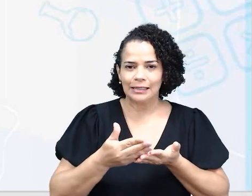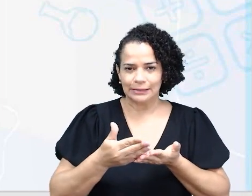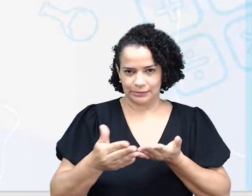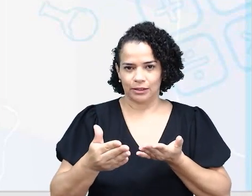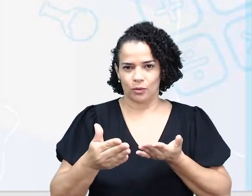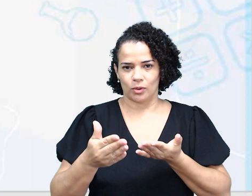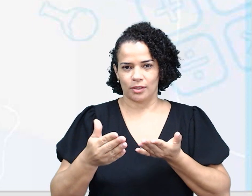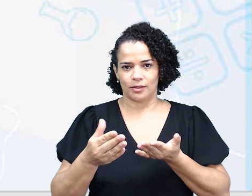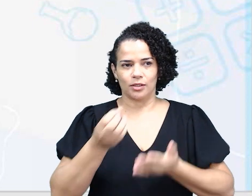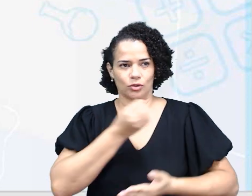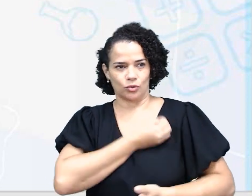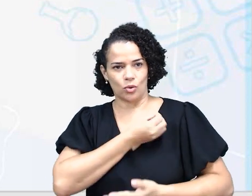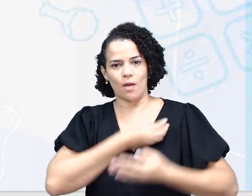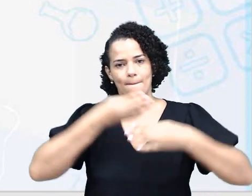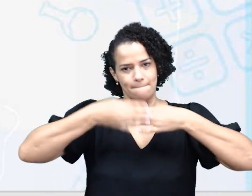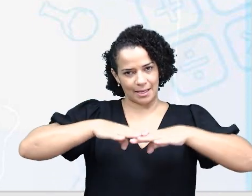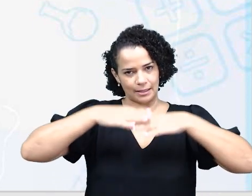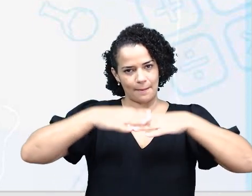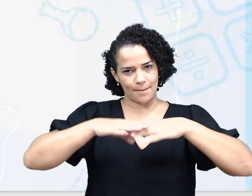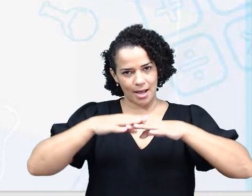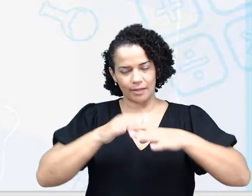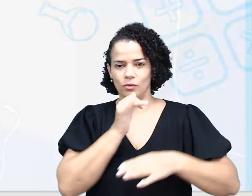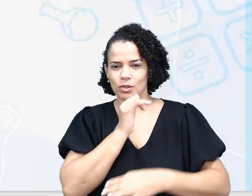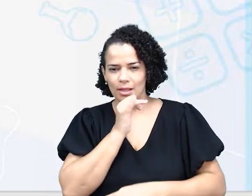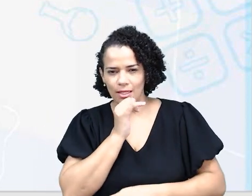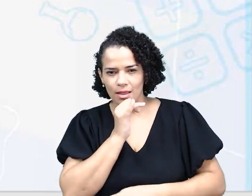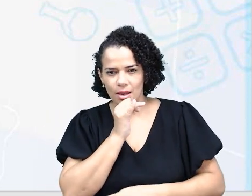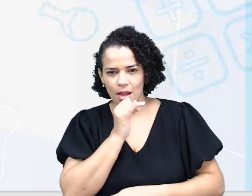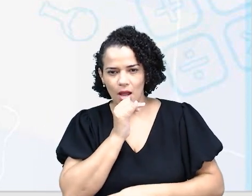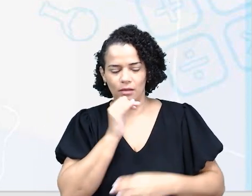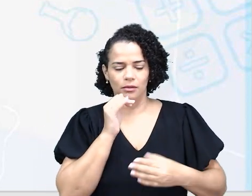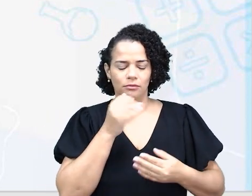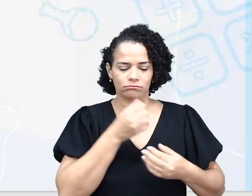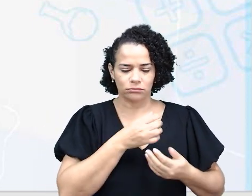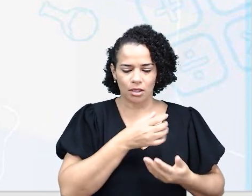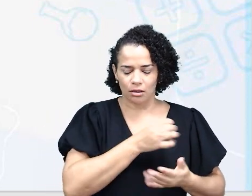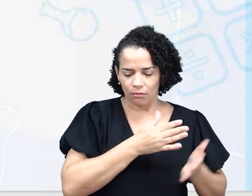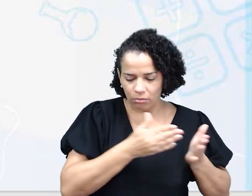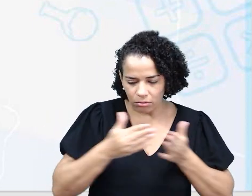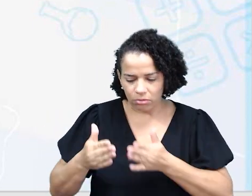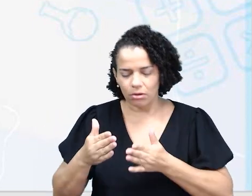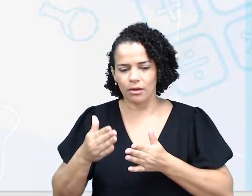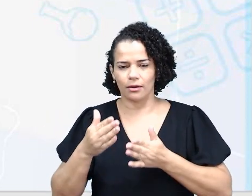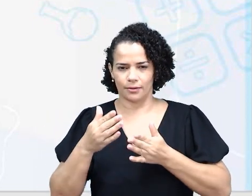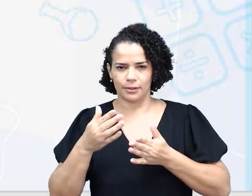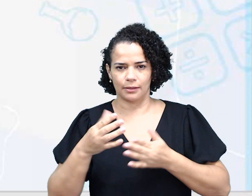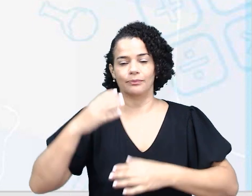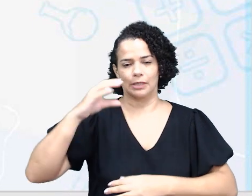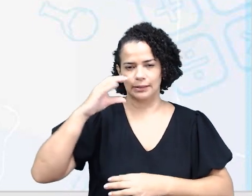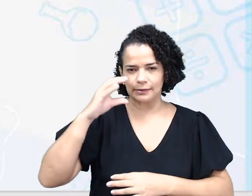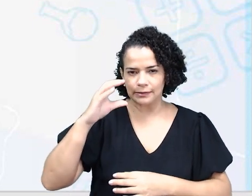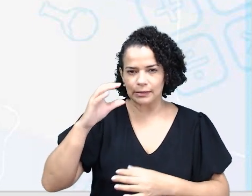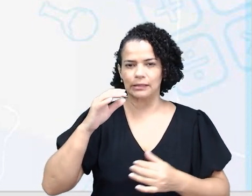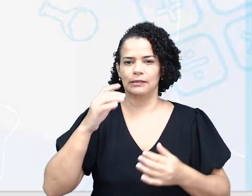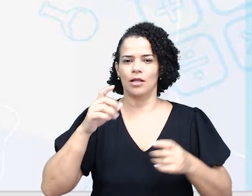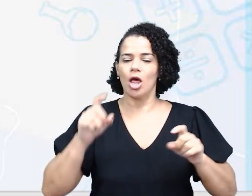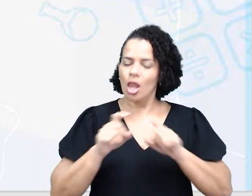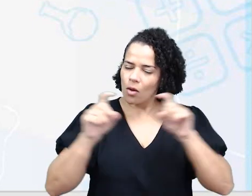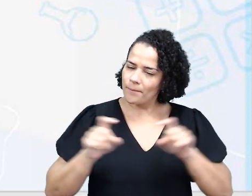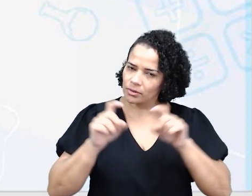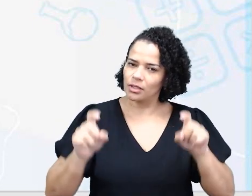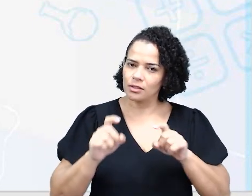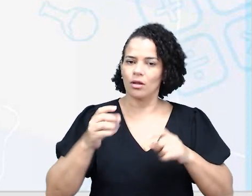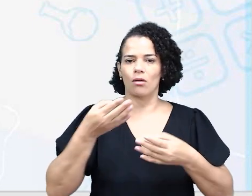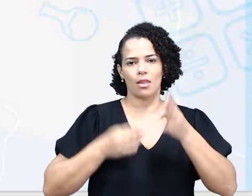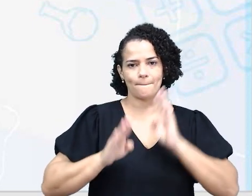Fibonacci, que foi um matemático italiano, é uma sequência que pode ser observada na análise de mercados financeiros, na ciência da computação,